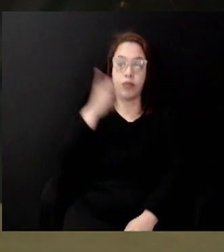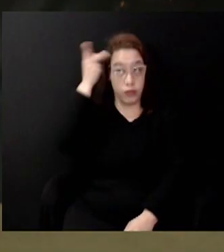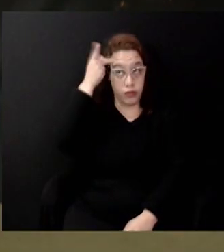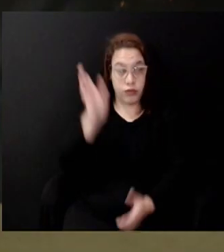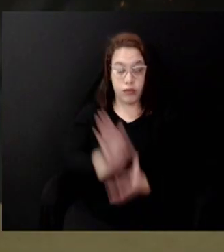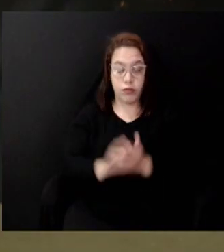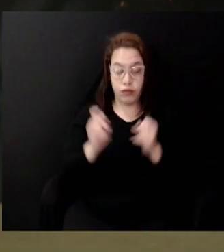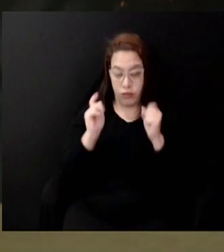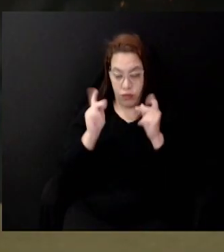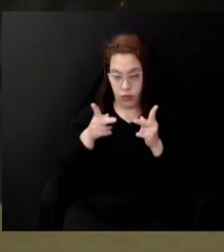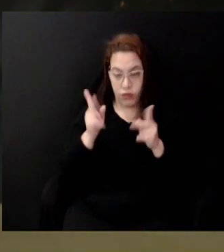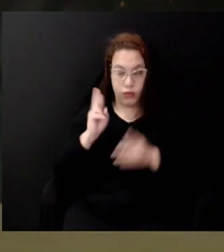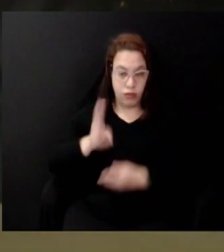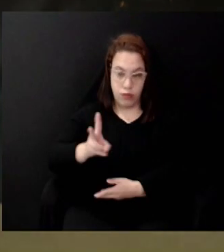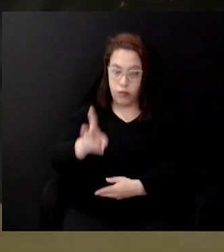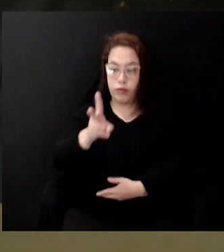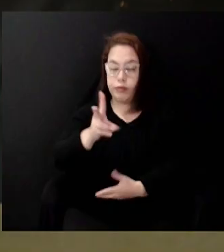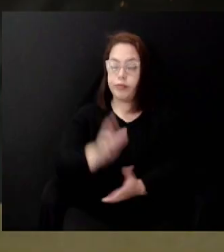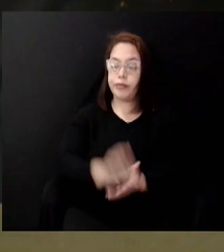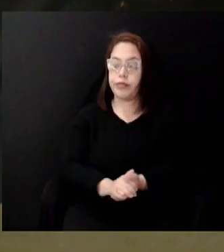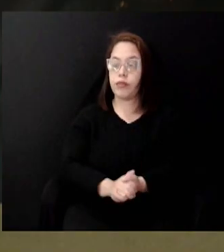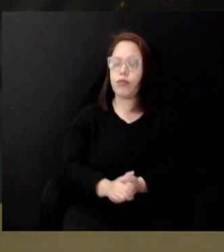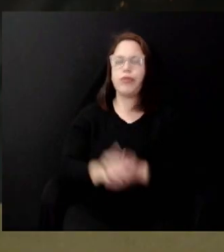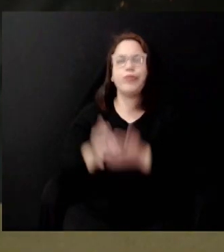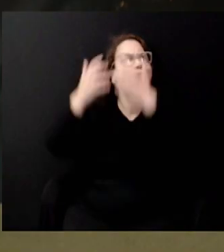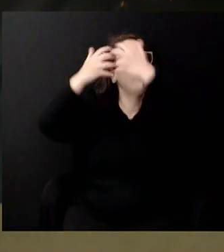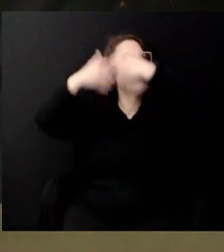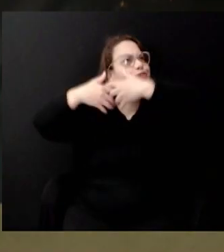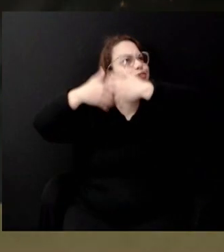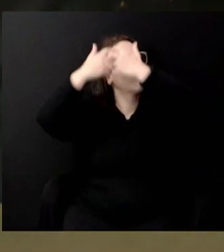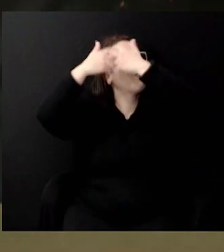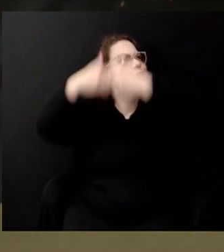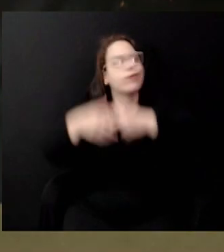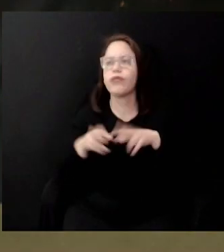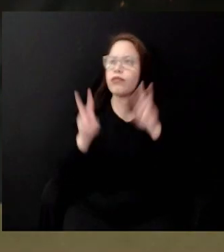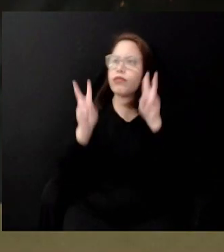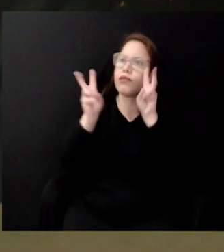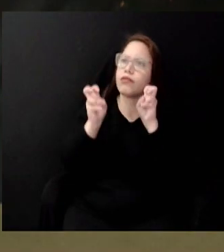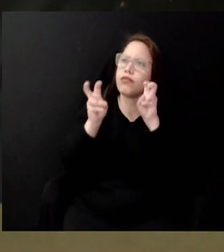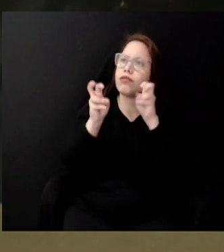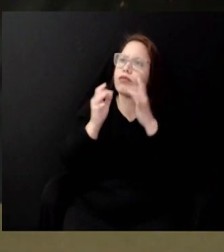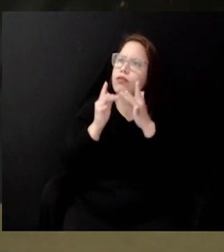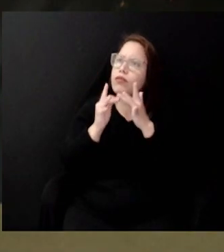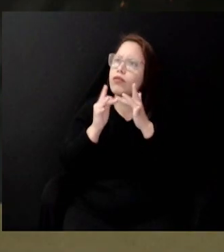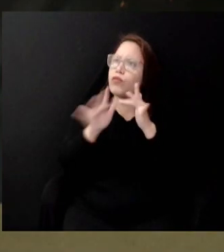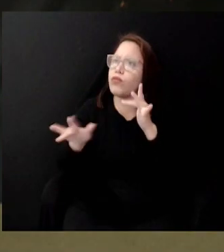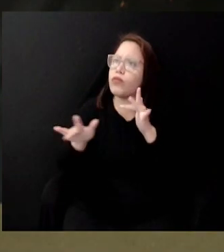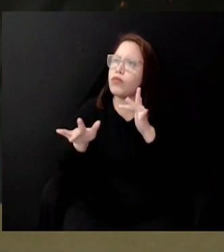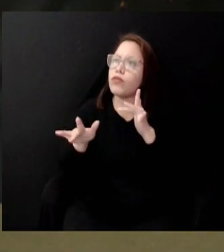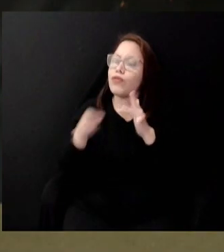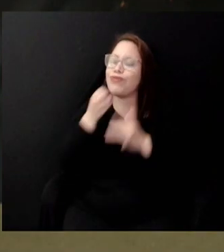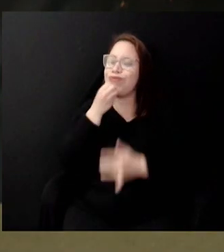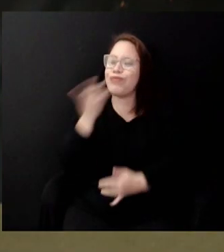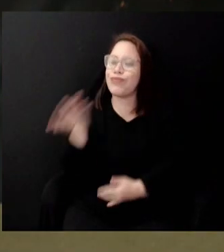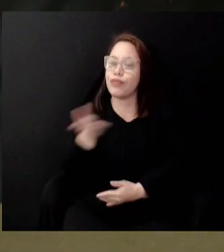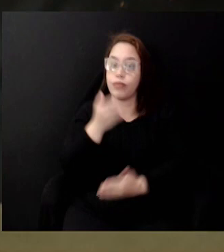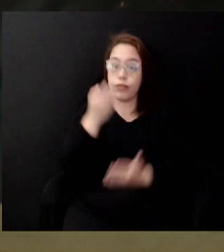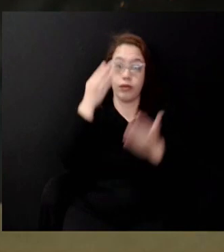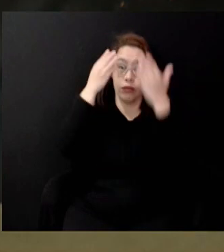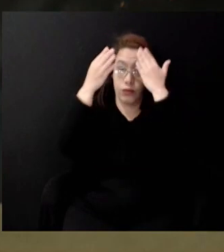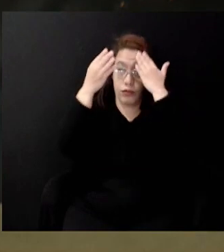gente segue então com mais reflexões sobre o nosso tema da desconexão. Vamos dar as boas-vindas à psicóloga